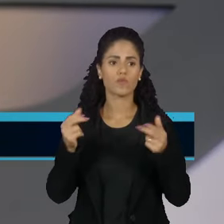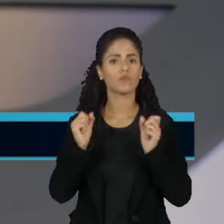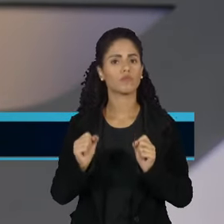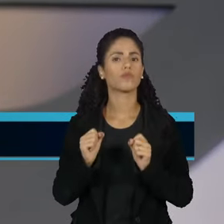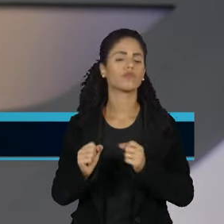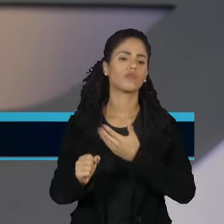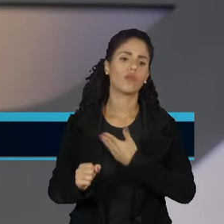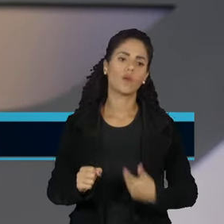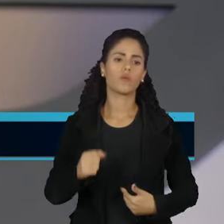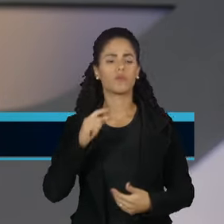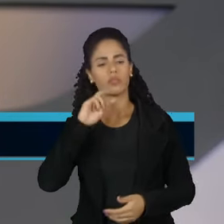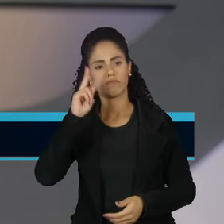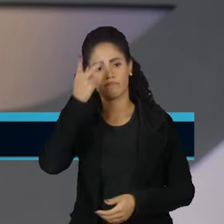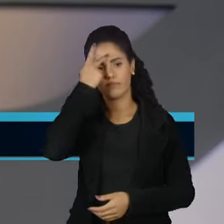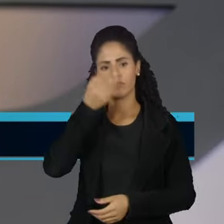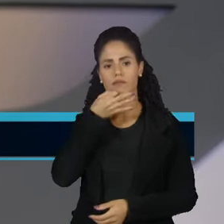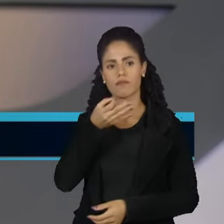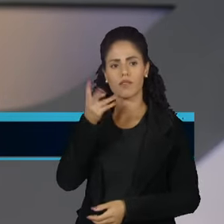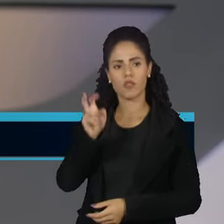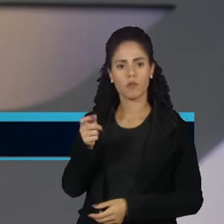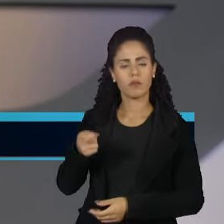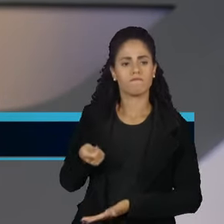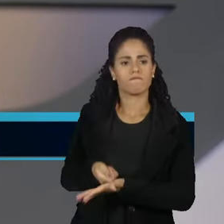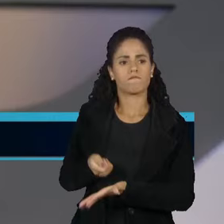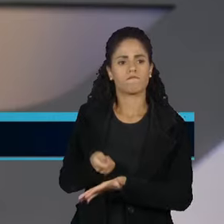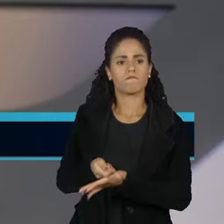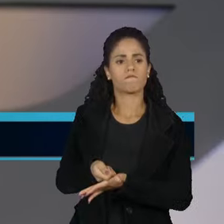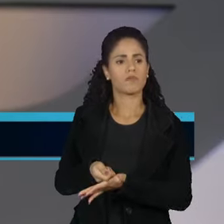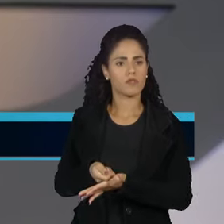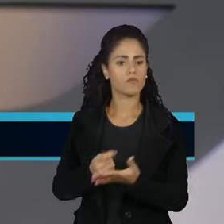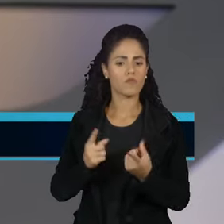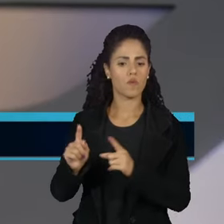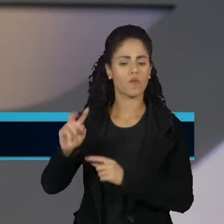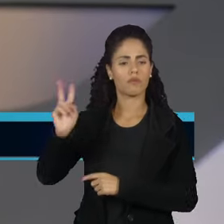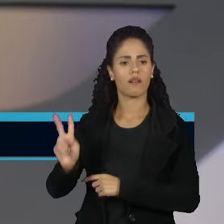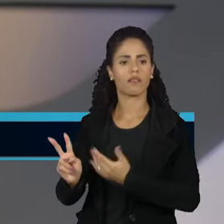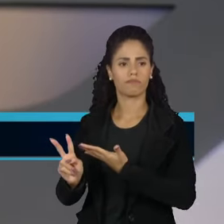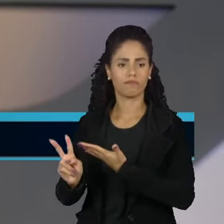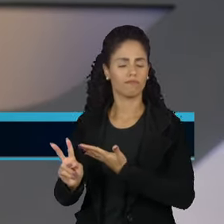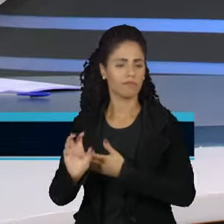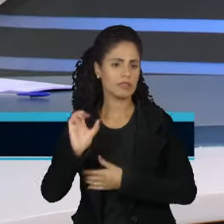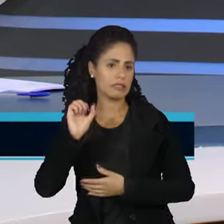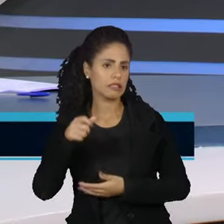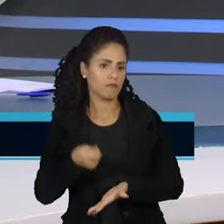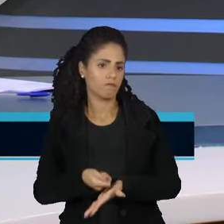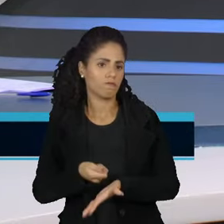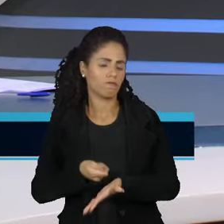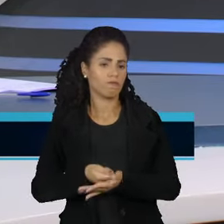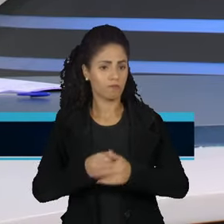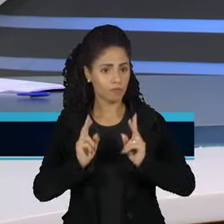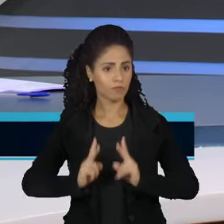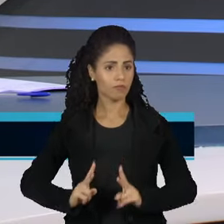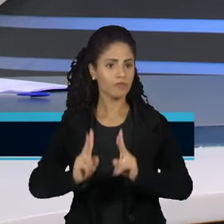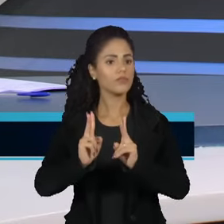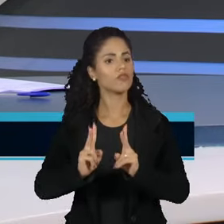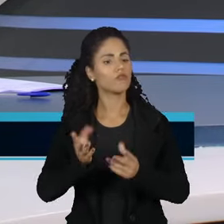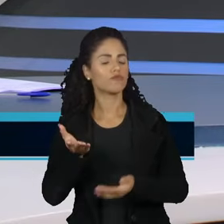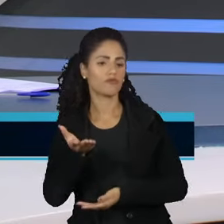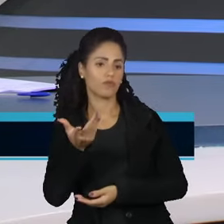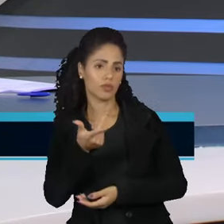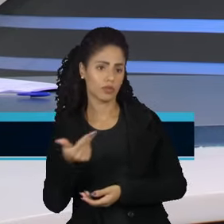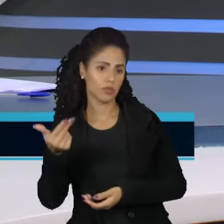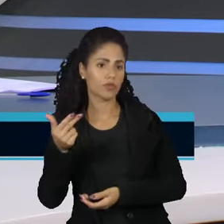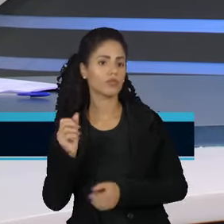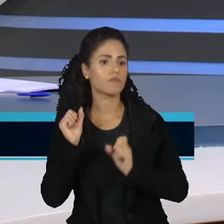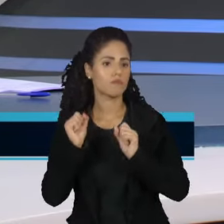governo levasse aí a um tom mais duro. Ainda é um tom que mantém uma porta aberta para